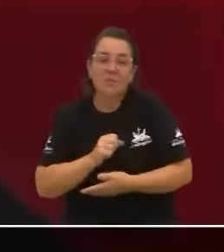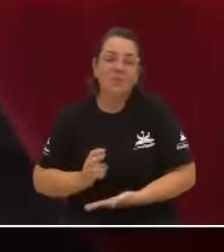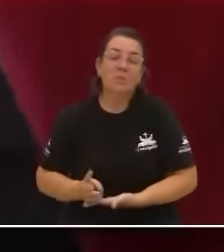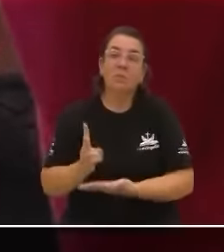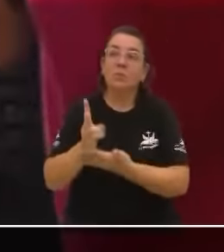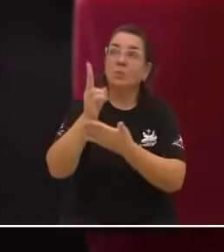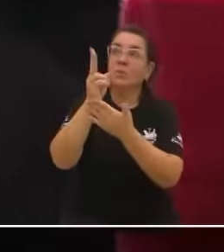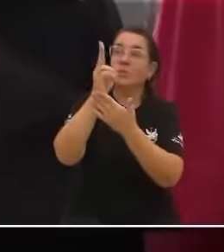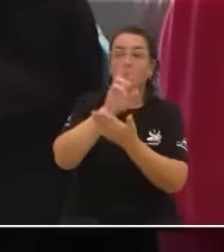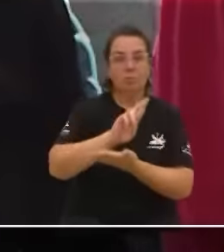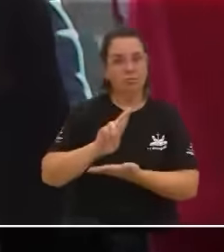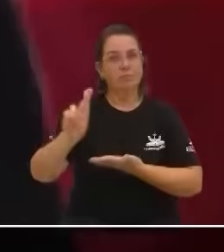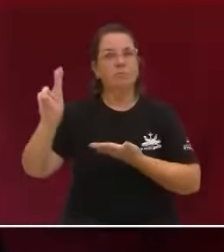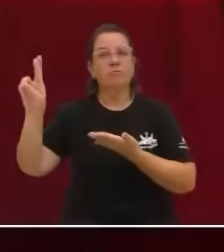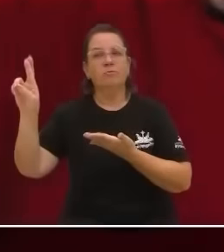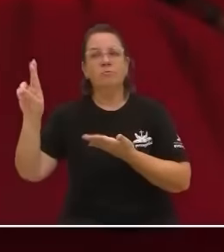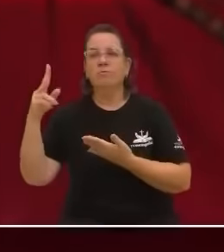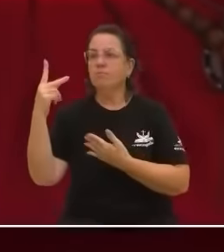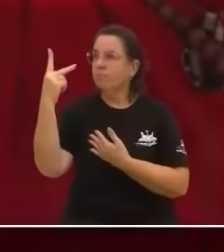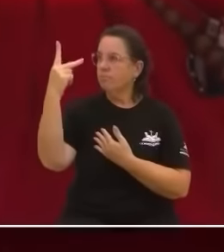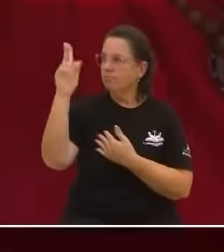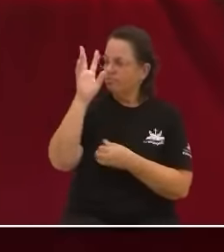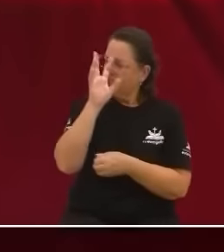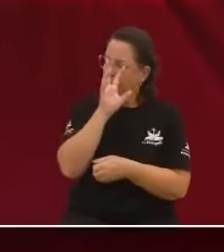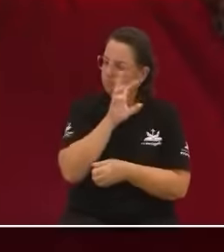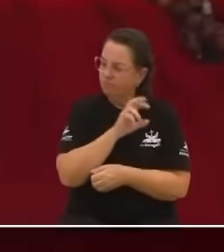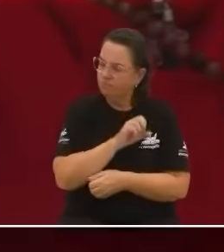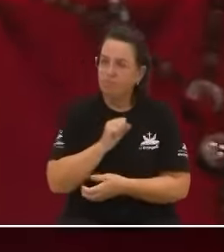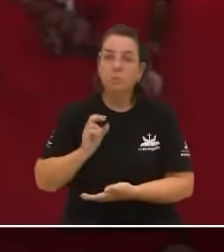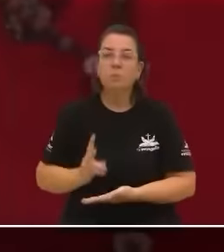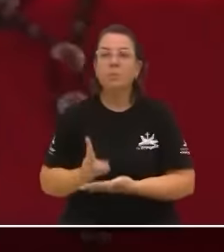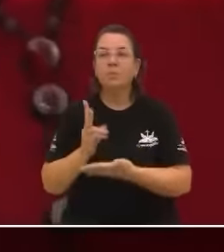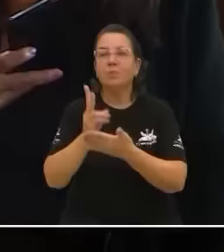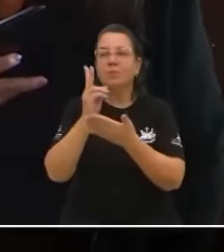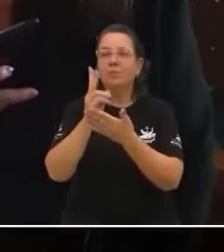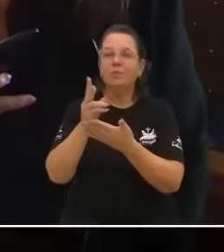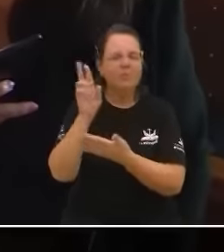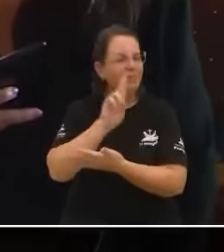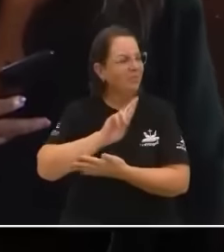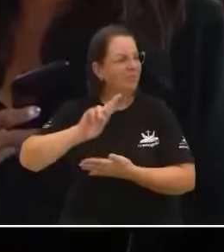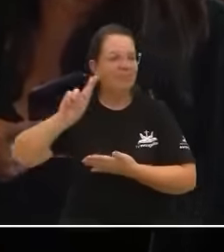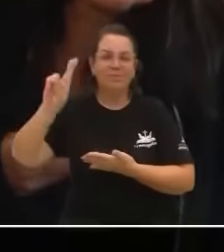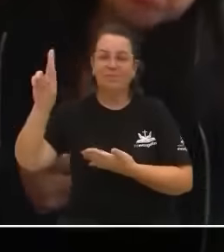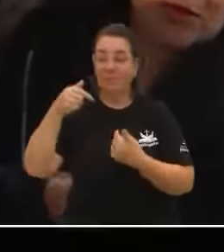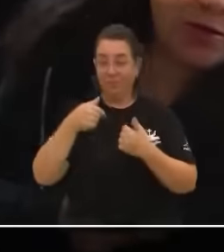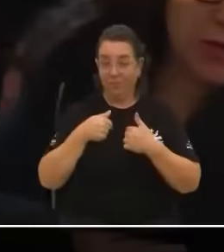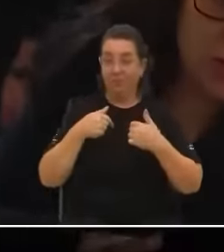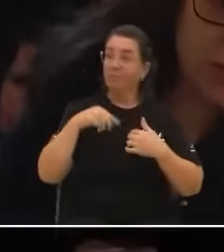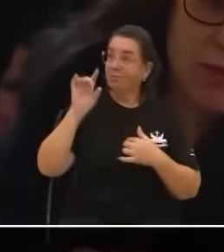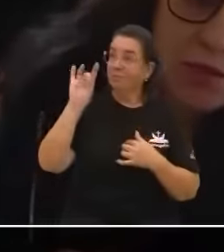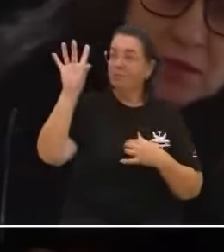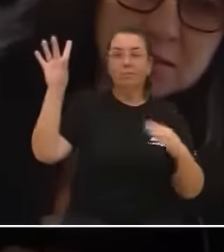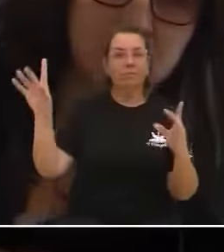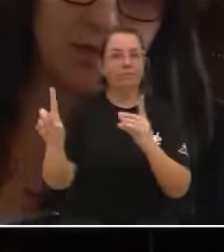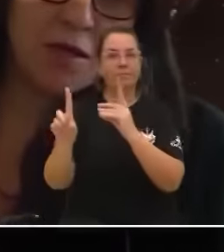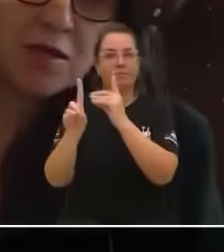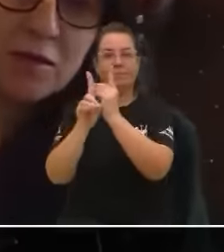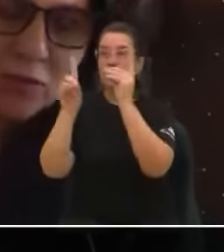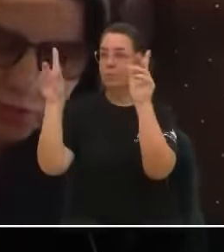amarei para sempre, Senhor. Te amarei para sempre, Senhor. Eu